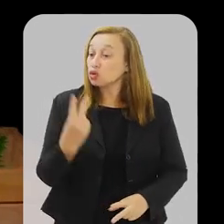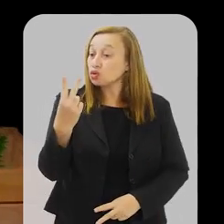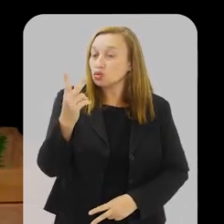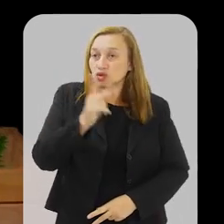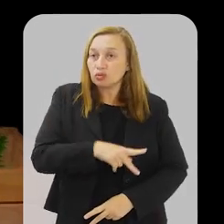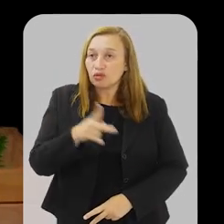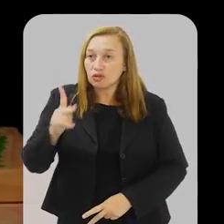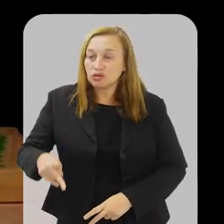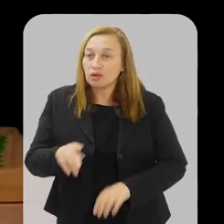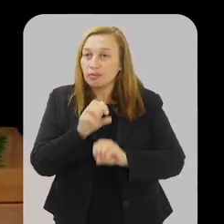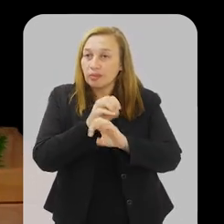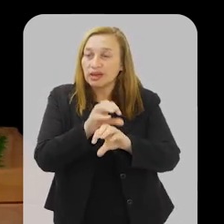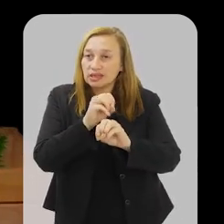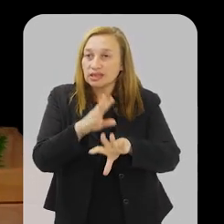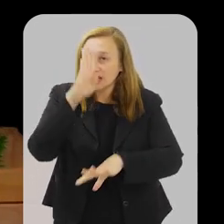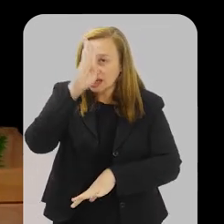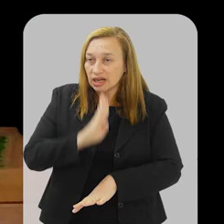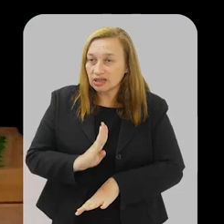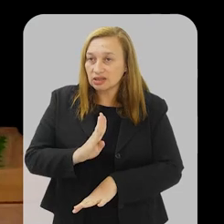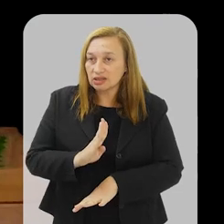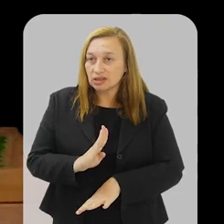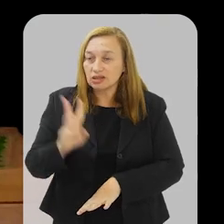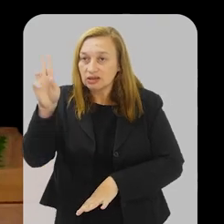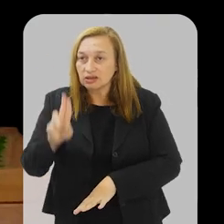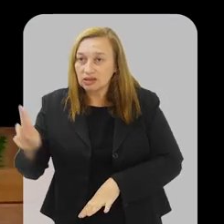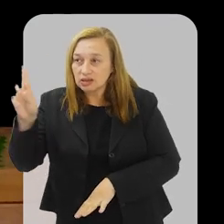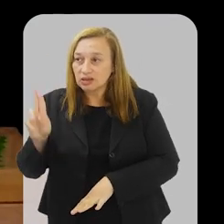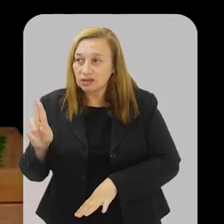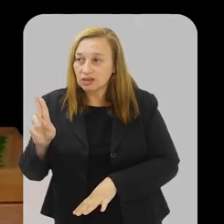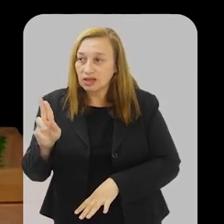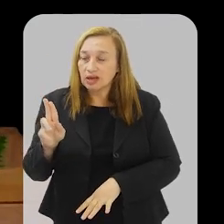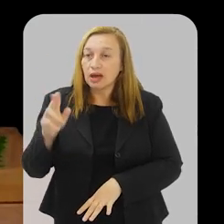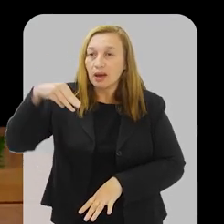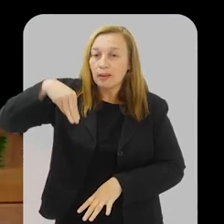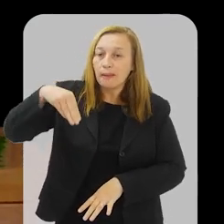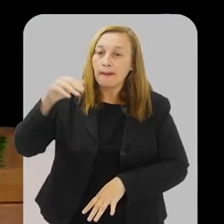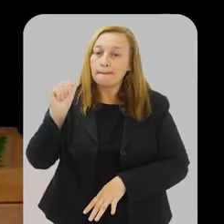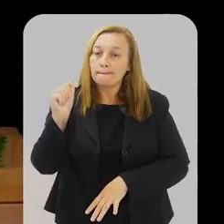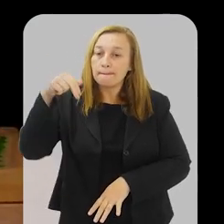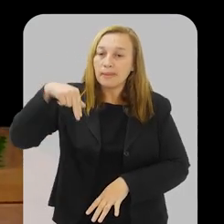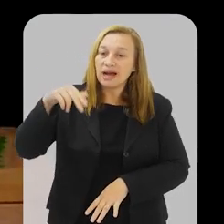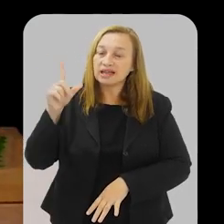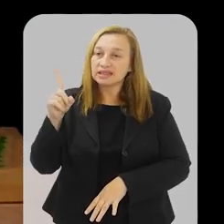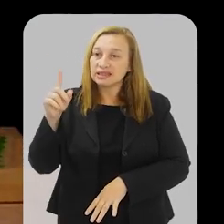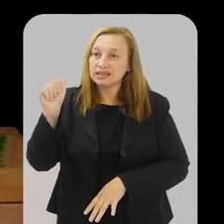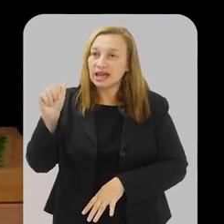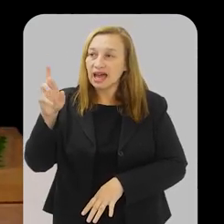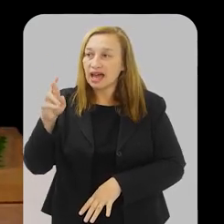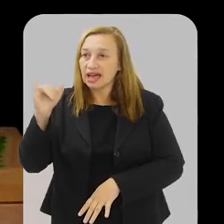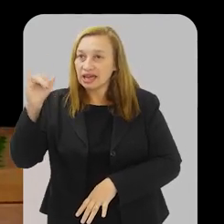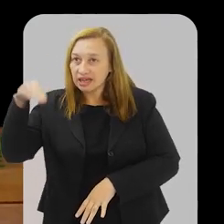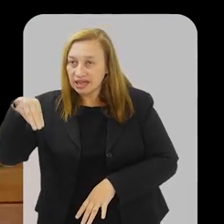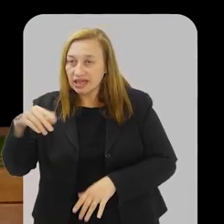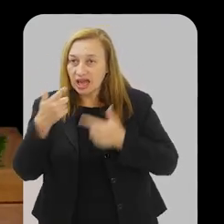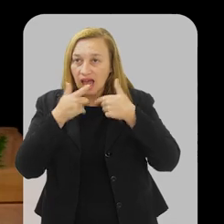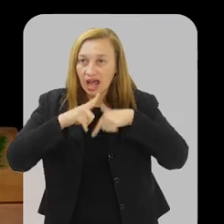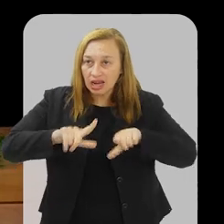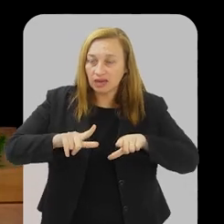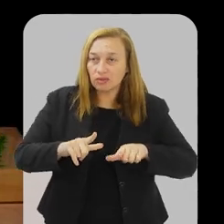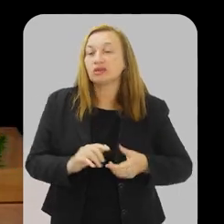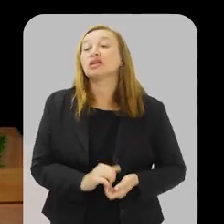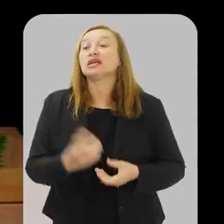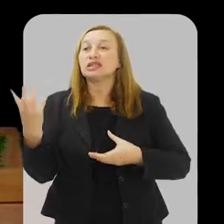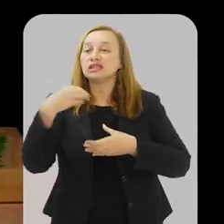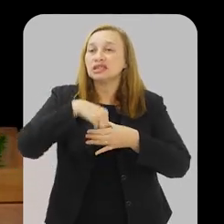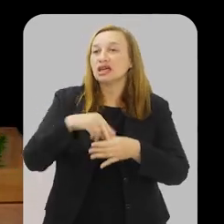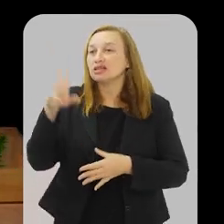governo chinês duas professoras para ensinar de uma forma gratuita na universidade Mandarim e aqui está